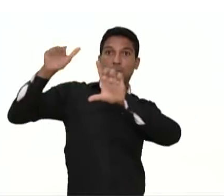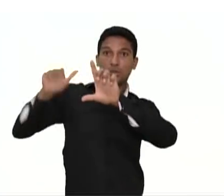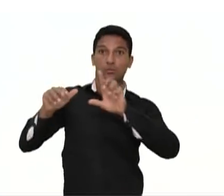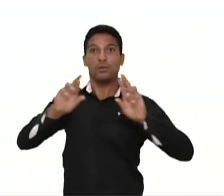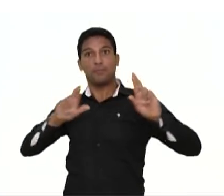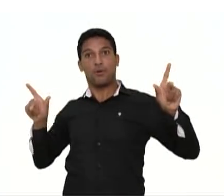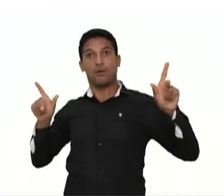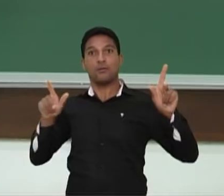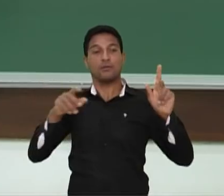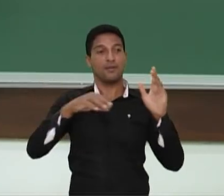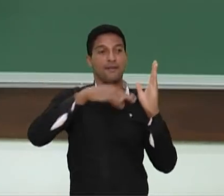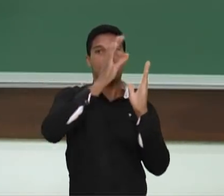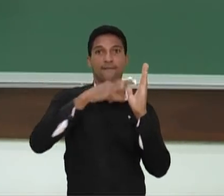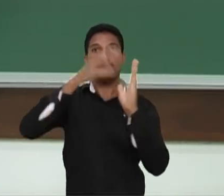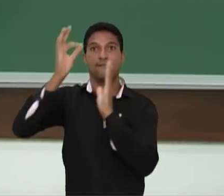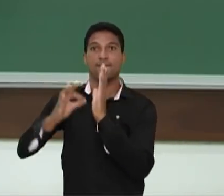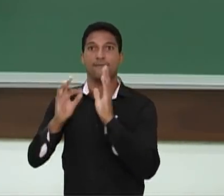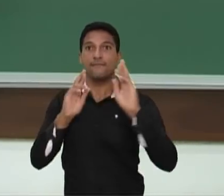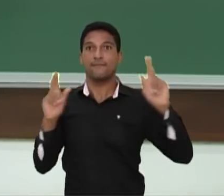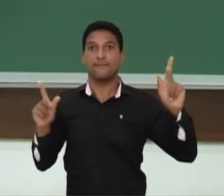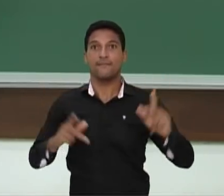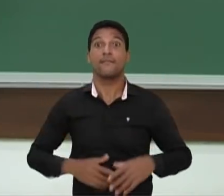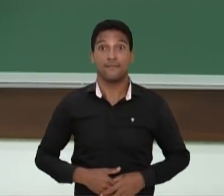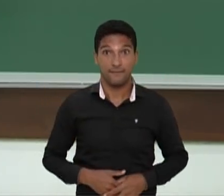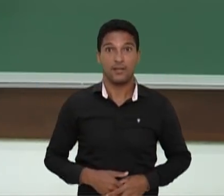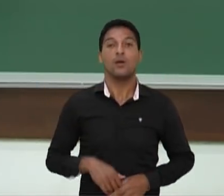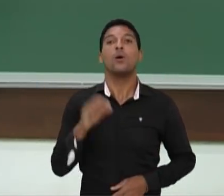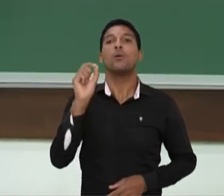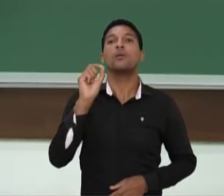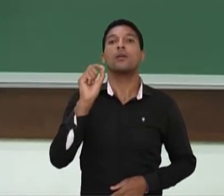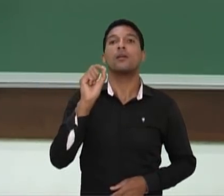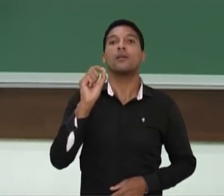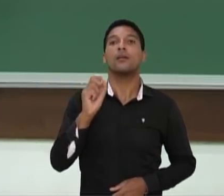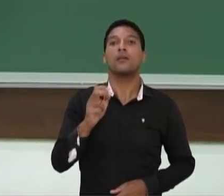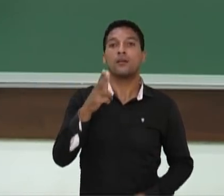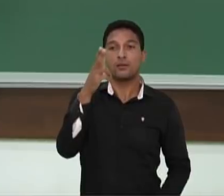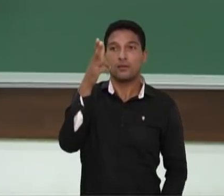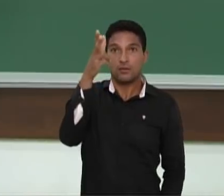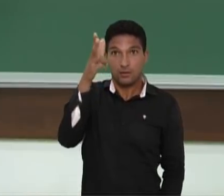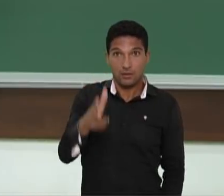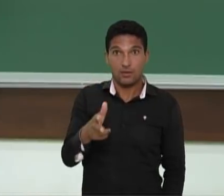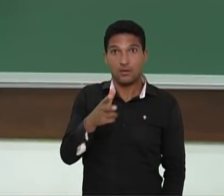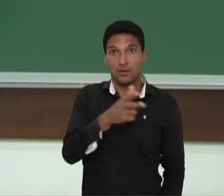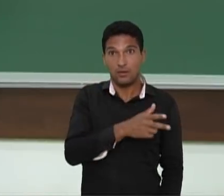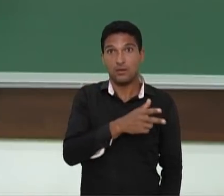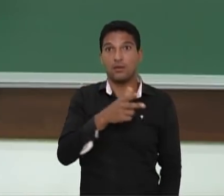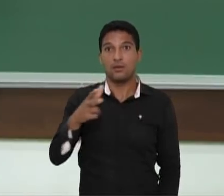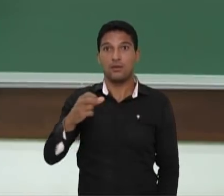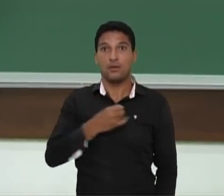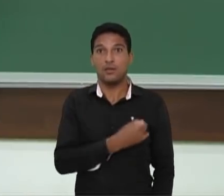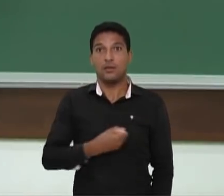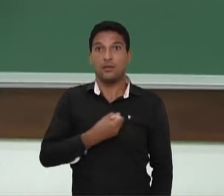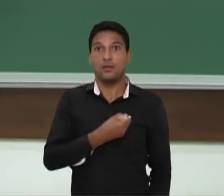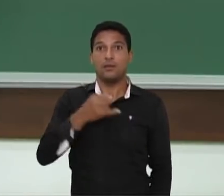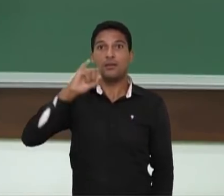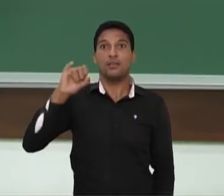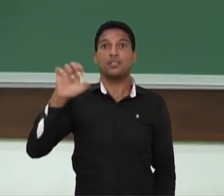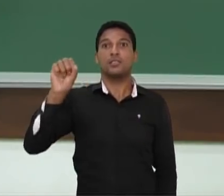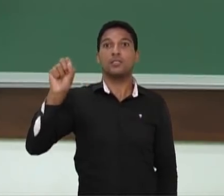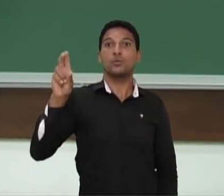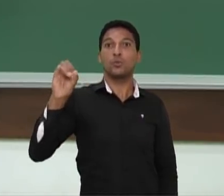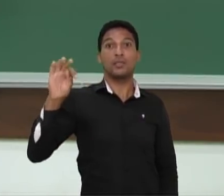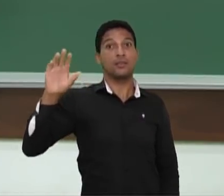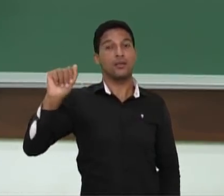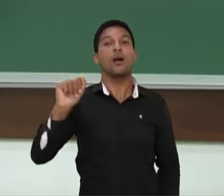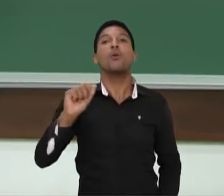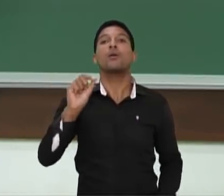os jesuítas trabalhavam através, né, das encenações, os dogmas da igreja, né, os conhecimentos da Bíblia. Então,